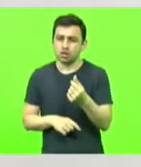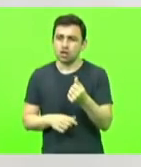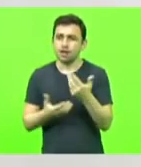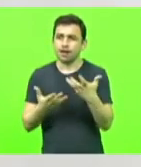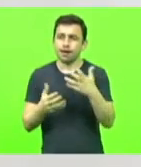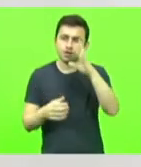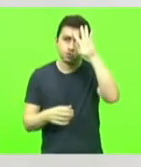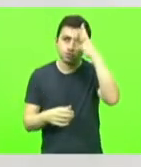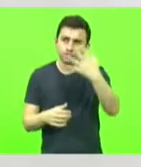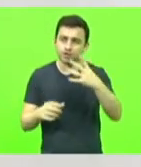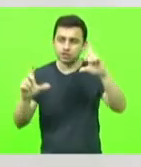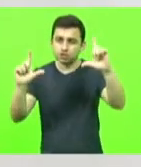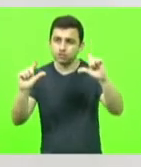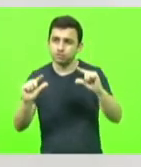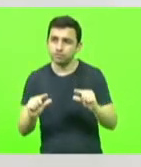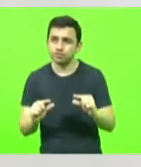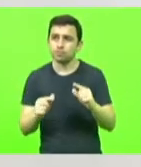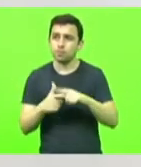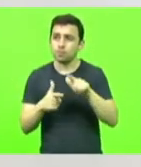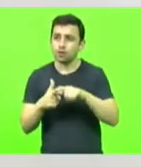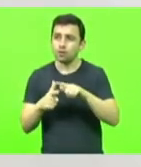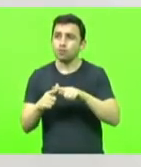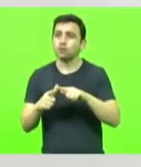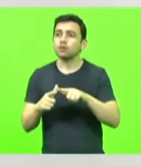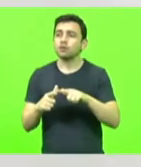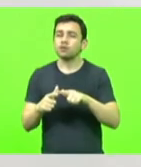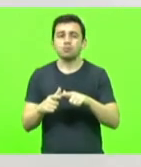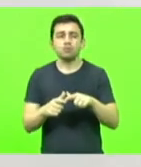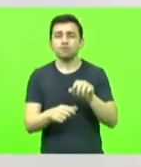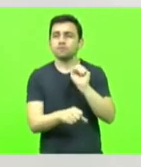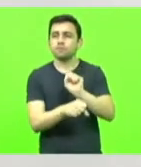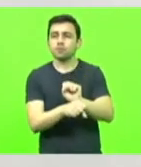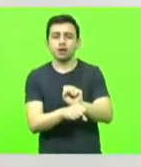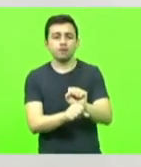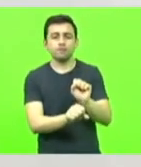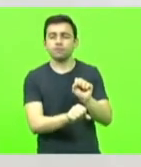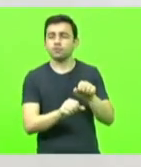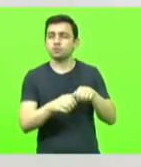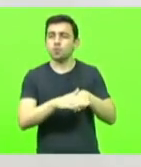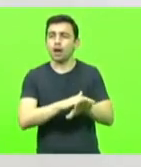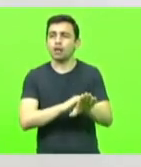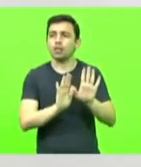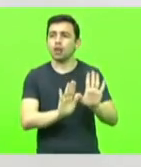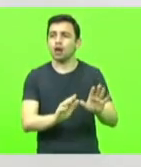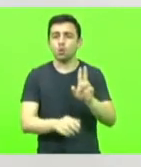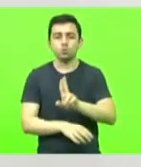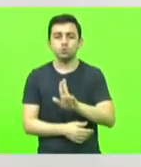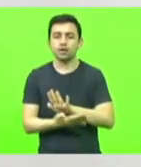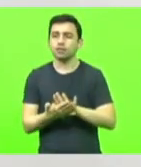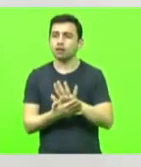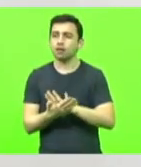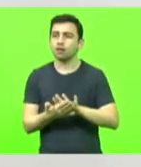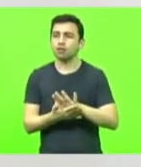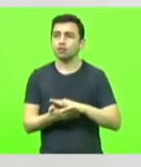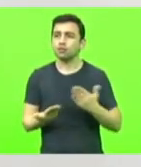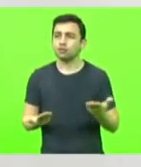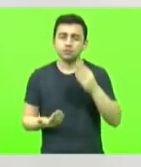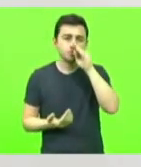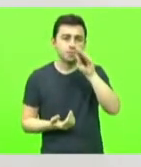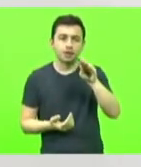para redução de riscos e desastres, empoeirando nas prateleiras das universidades, que não são utilizados e, por fim,